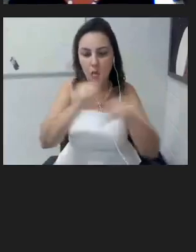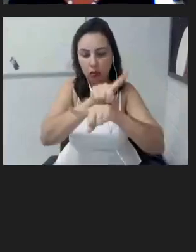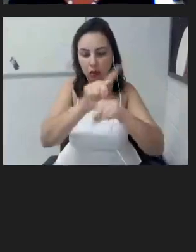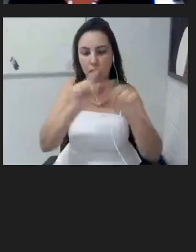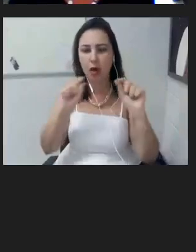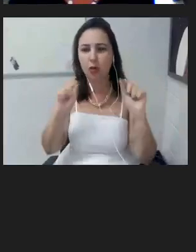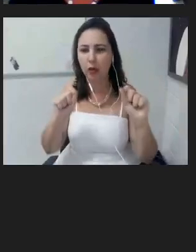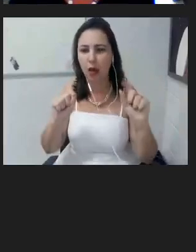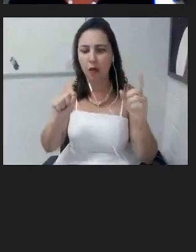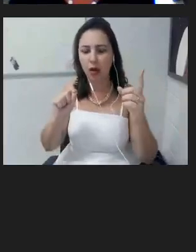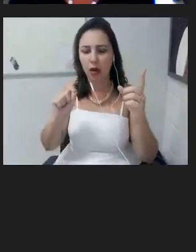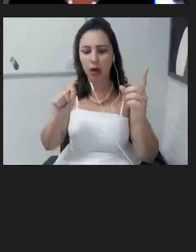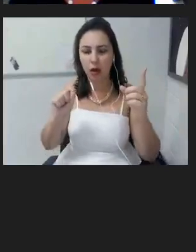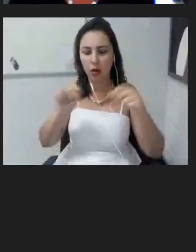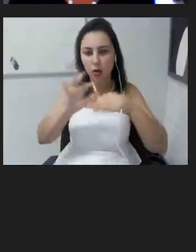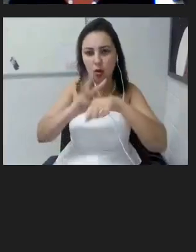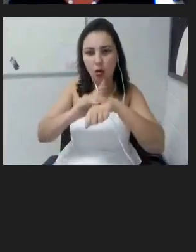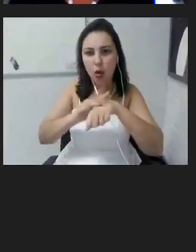adoecimento.